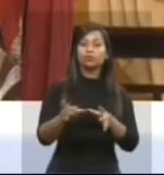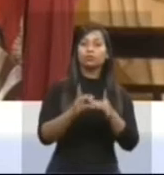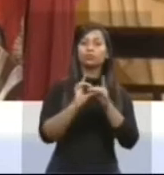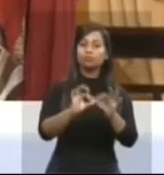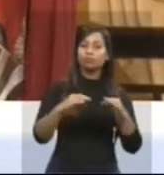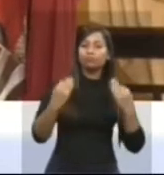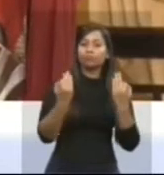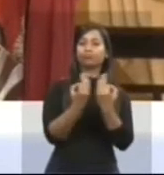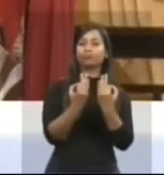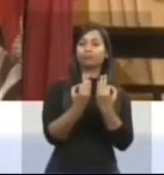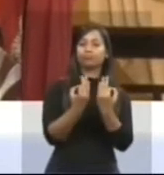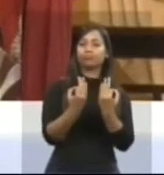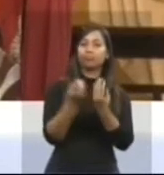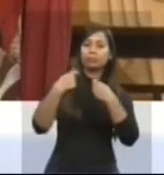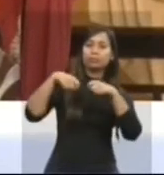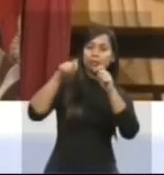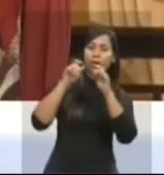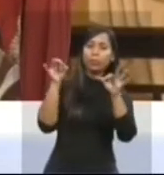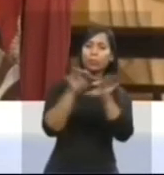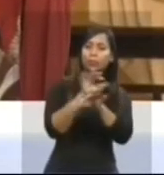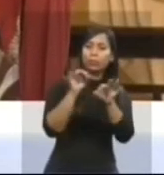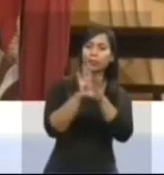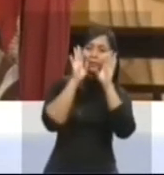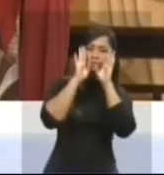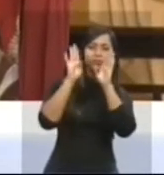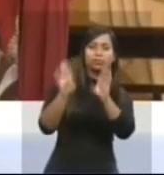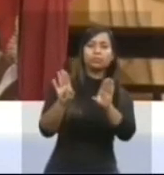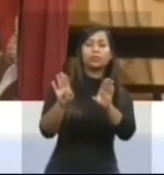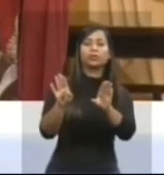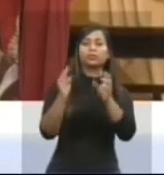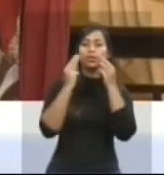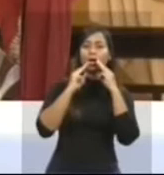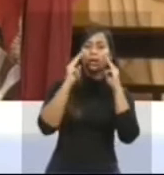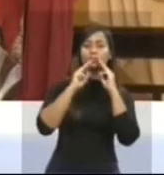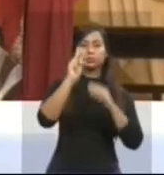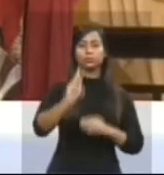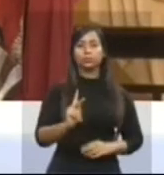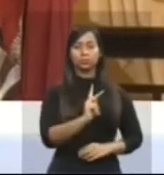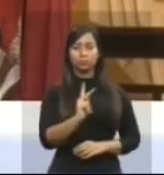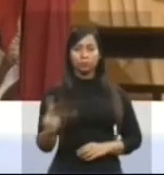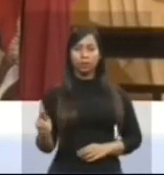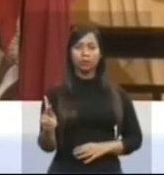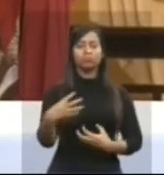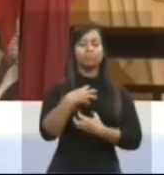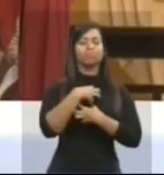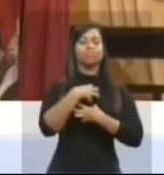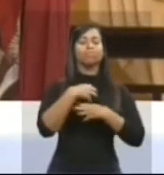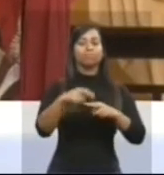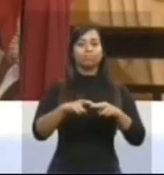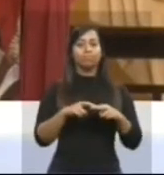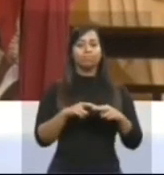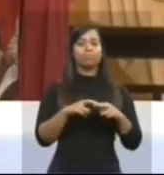vossa família. Dai-me cumprir fielmente a missão de sacerdote, inspirado por